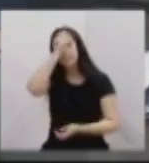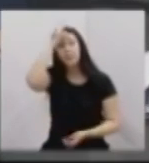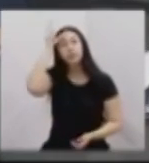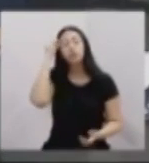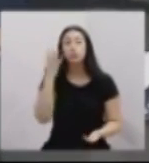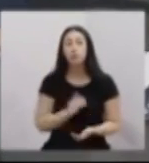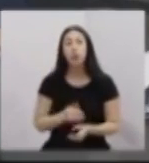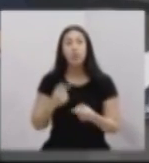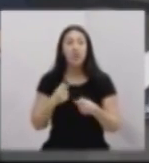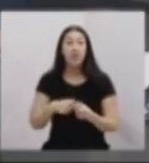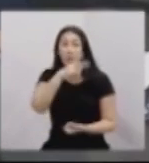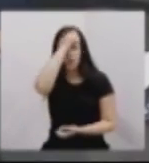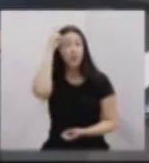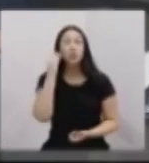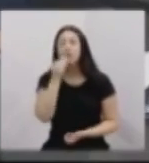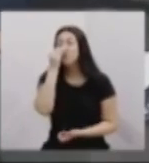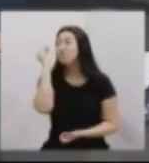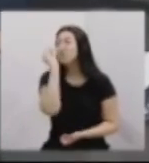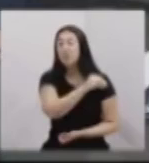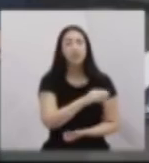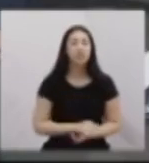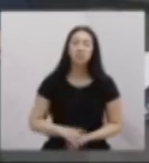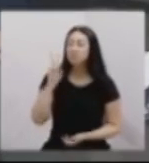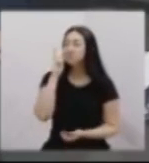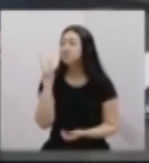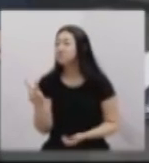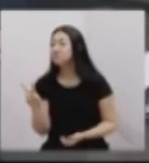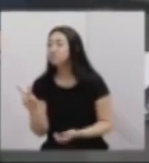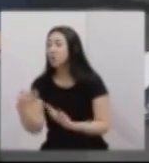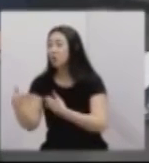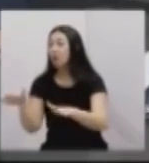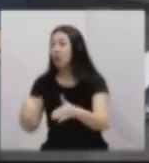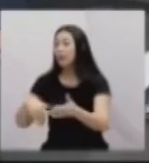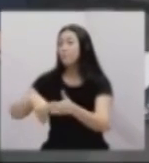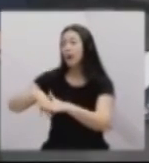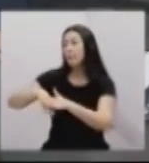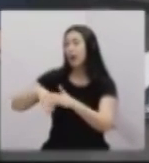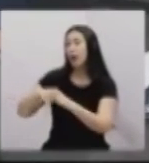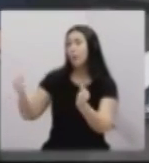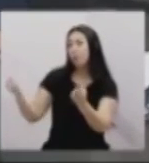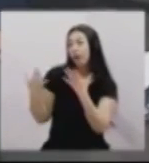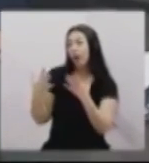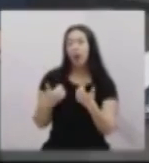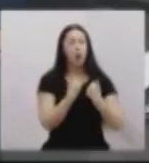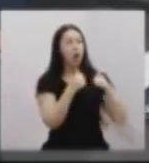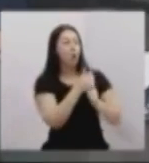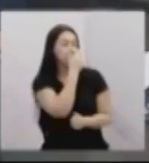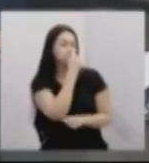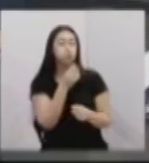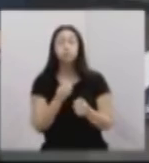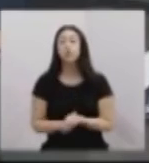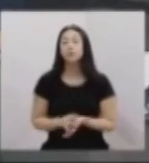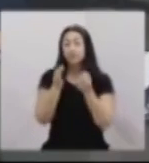que não olha as suas áreas públicas, que não olha as quadras esportivas que estão abarrotadas de pessoas. Então não